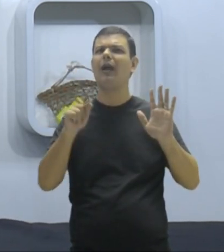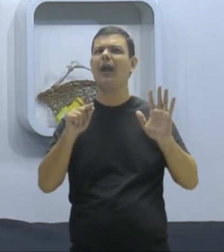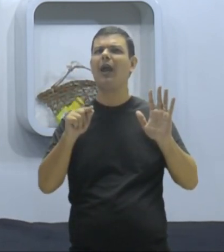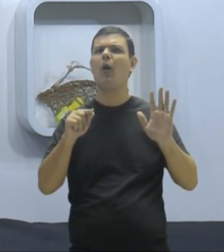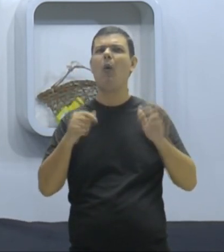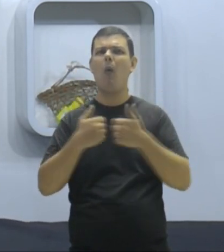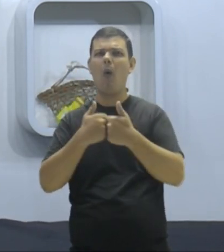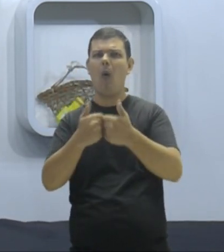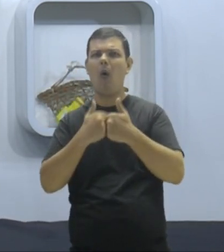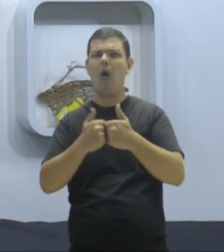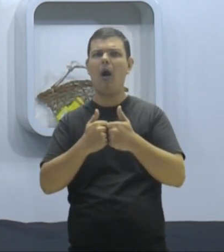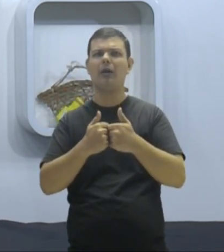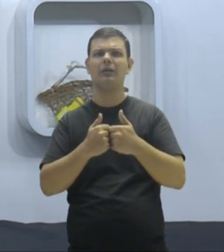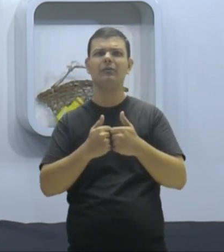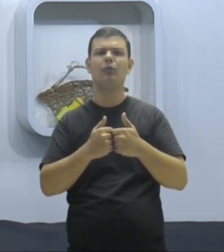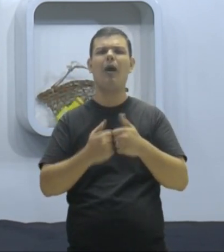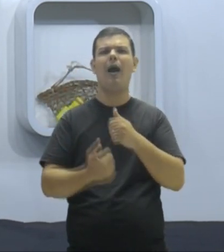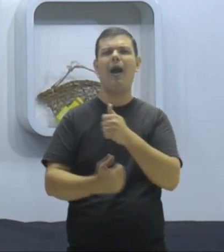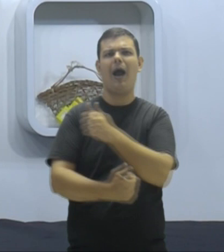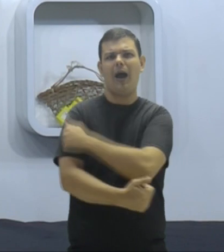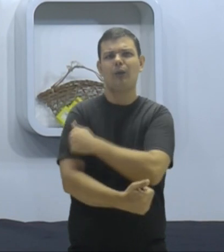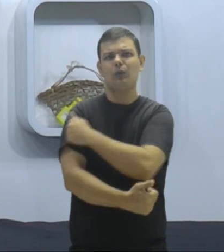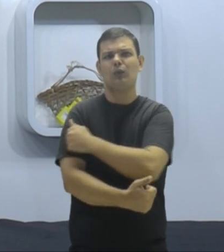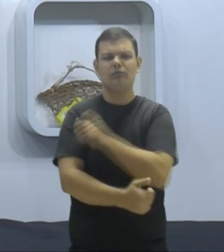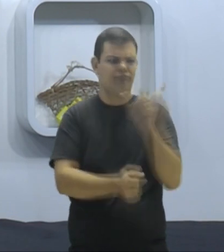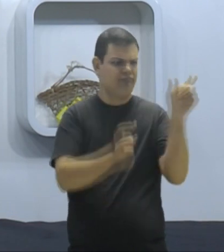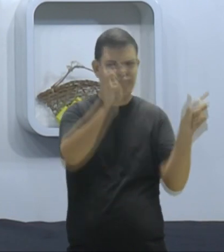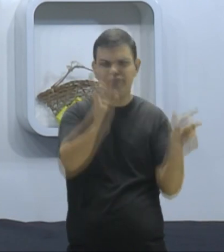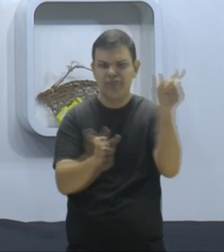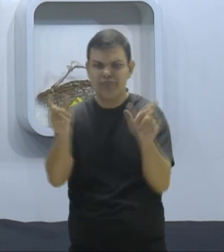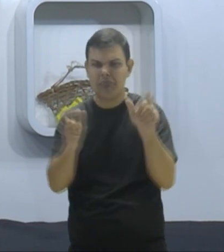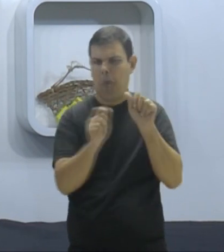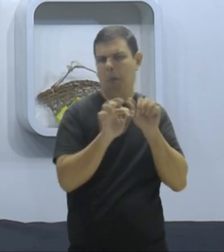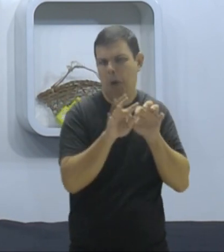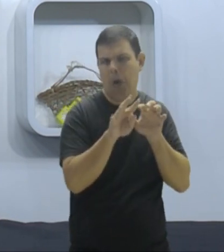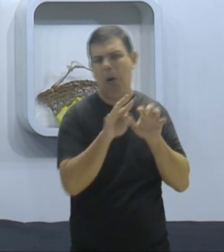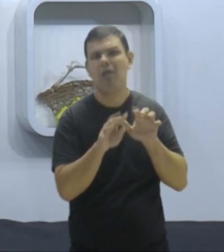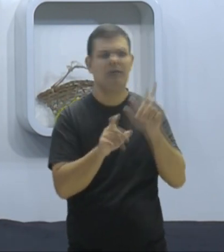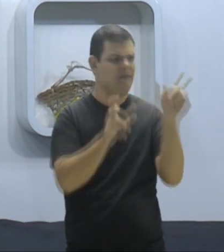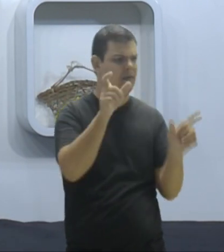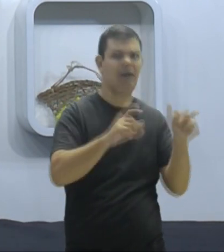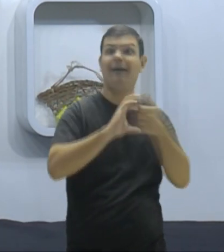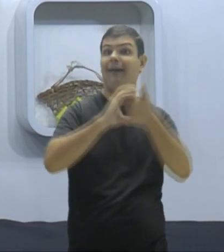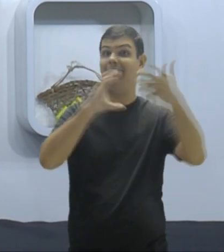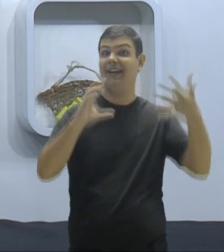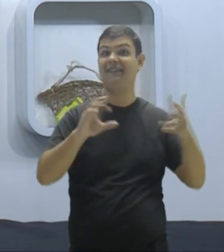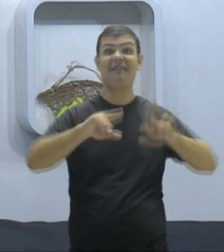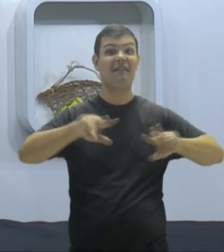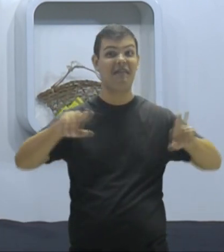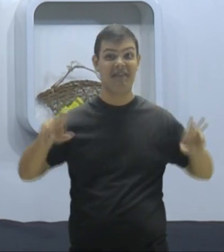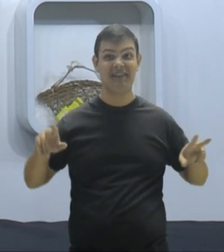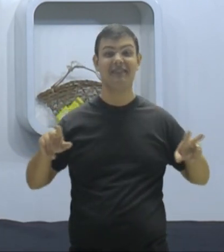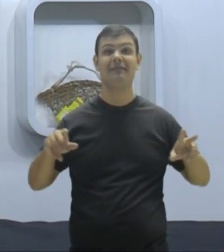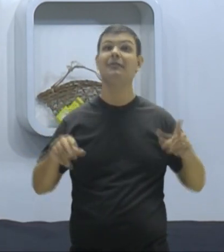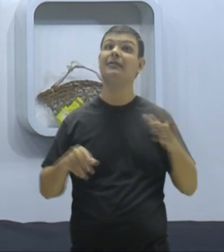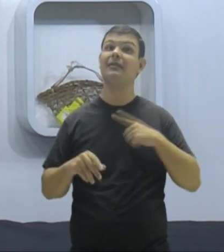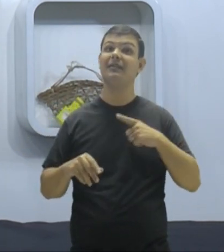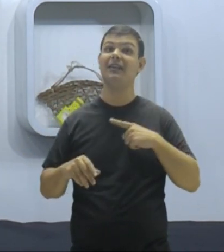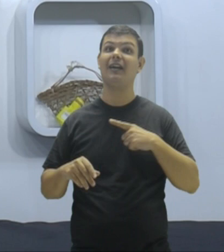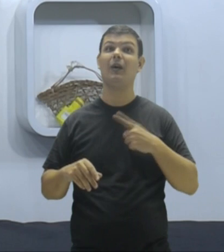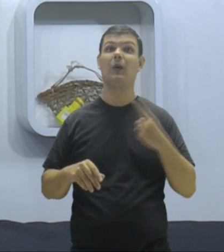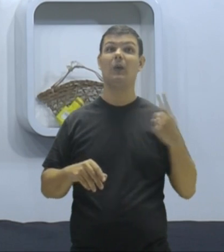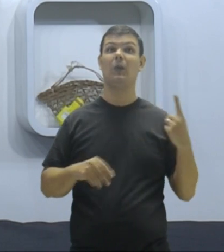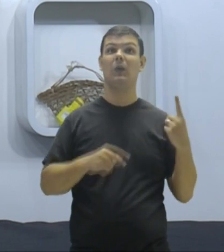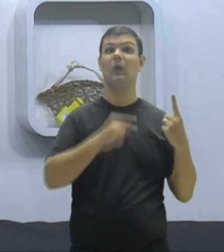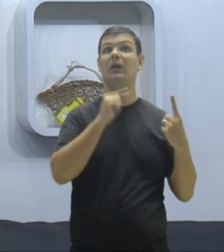ônibus, cada criança tinha um aspecto diferente, né? Tinha uma característica diferente. Nós tínhamos o protagonista,